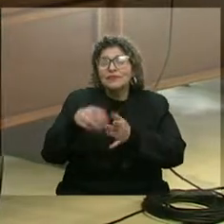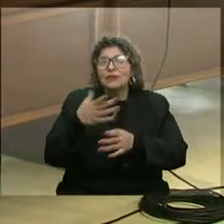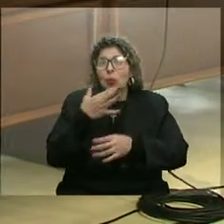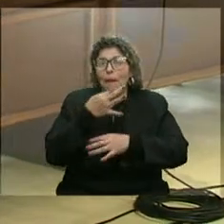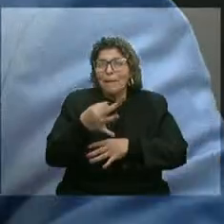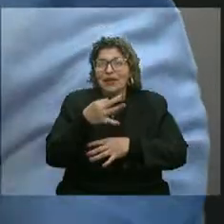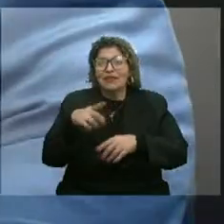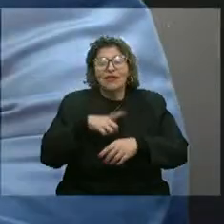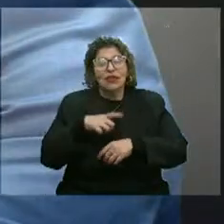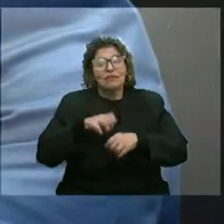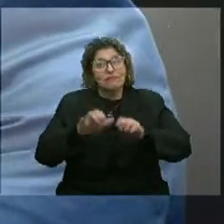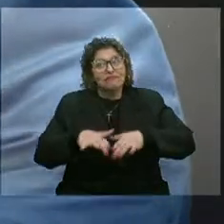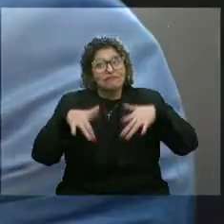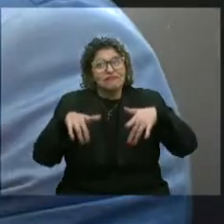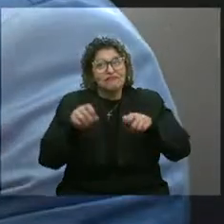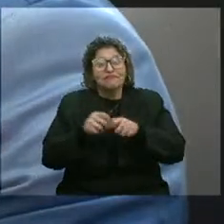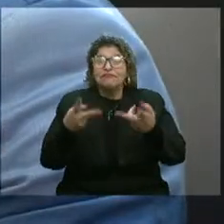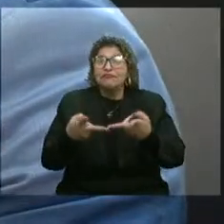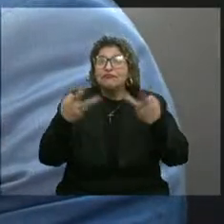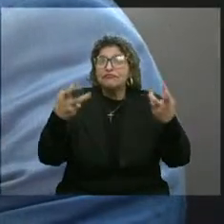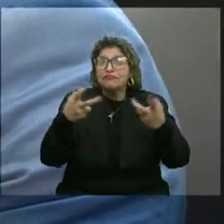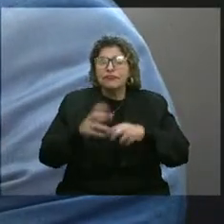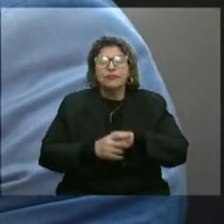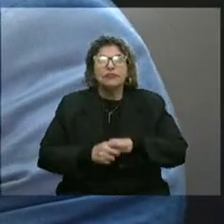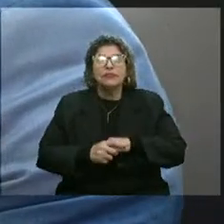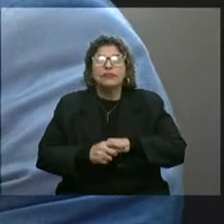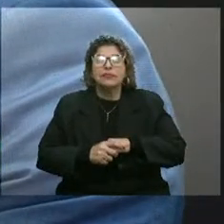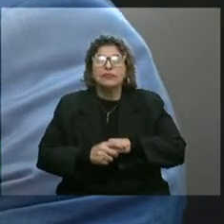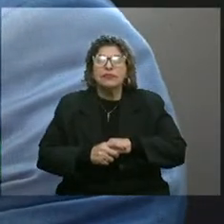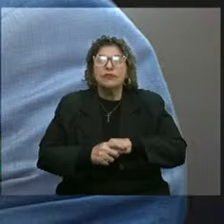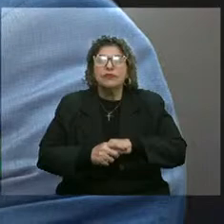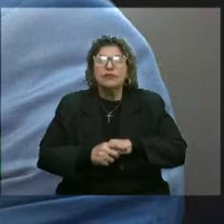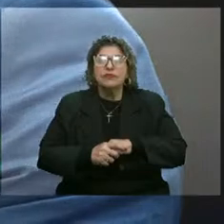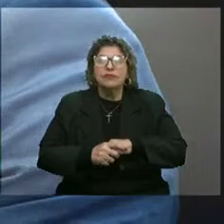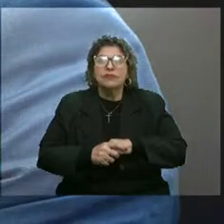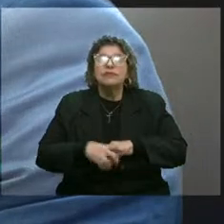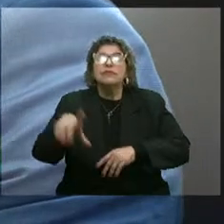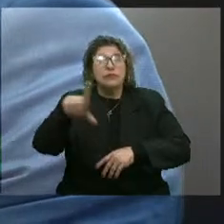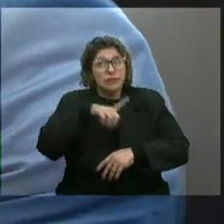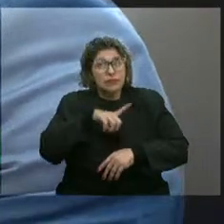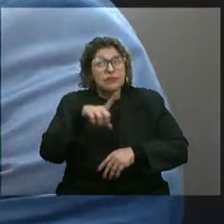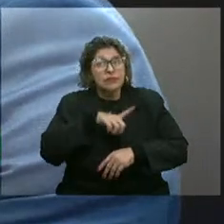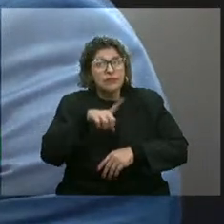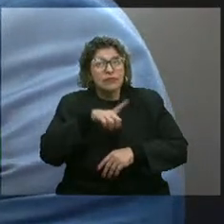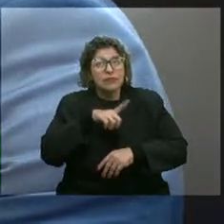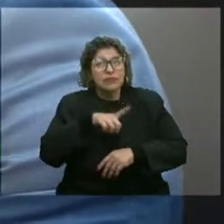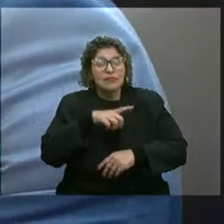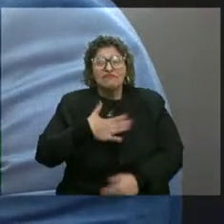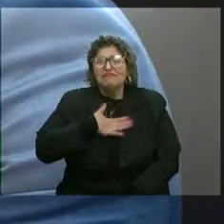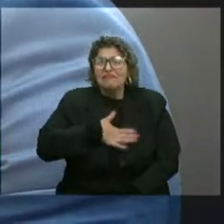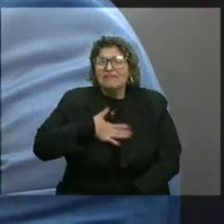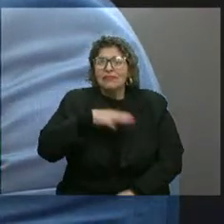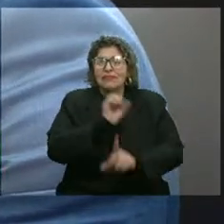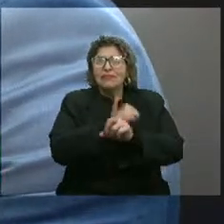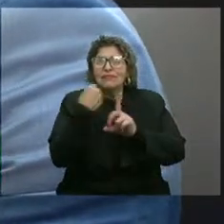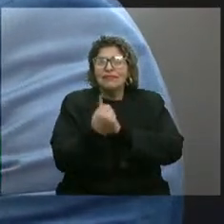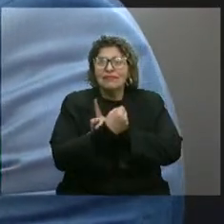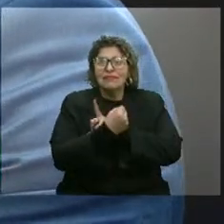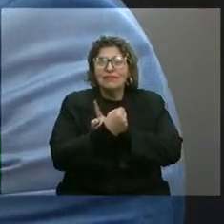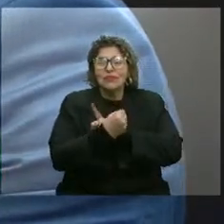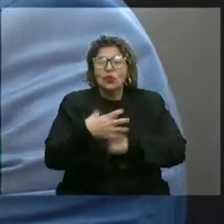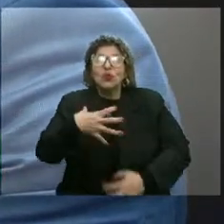Assembleia Gaúcha fez. Bom, nós podemos, então, perceber que nós temos uma sensação na sociedade,